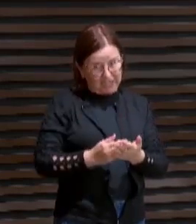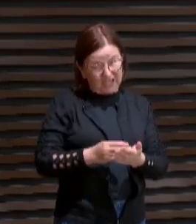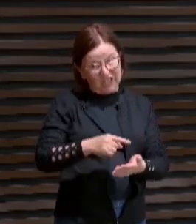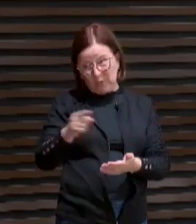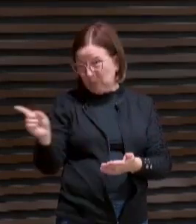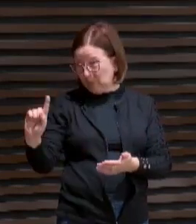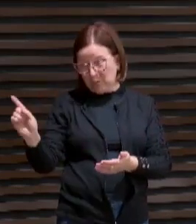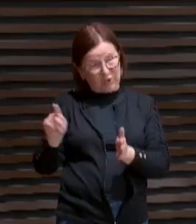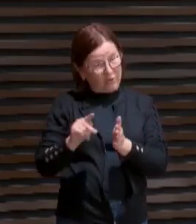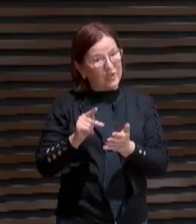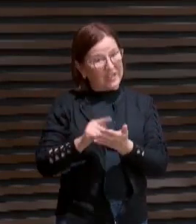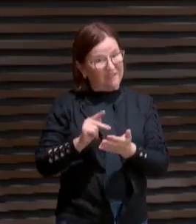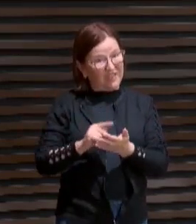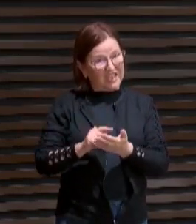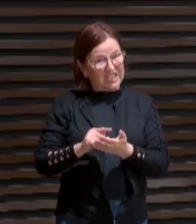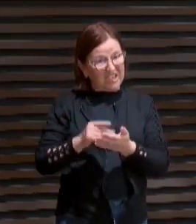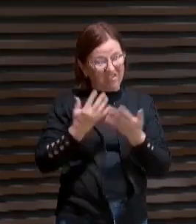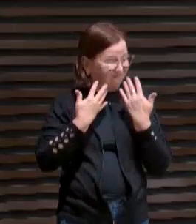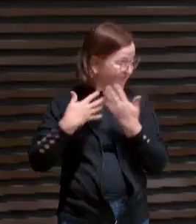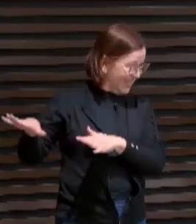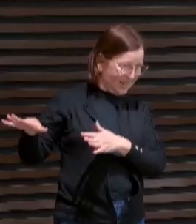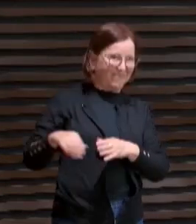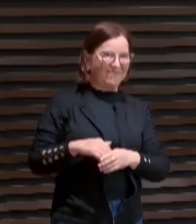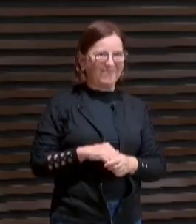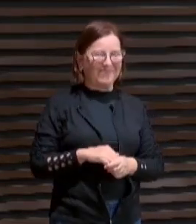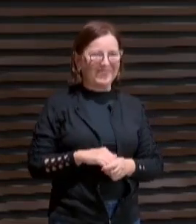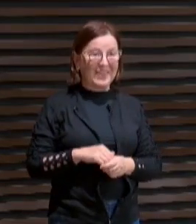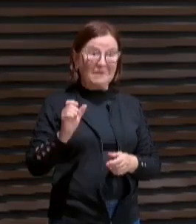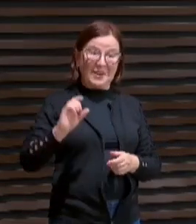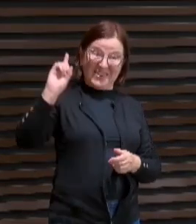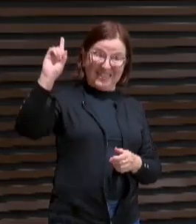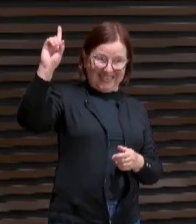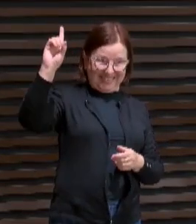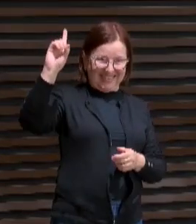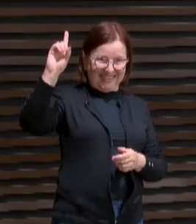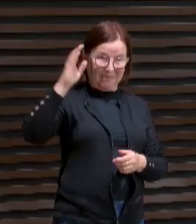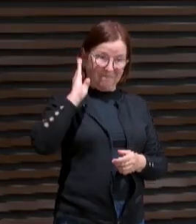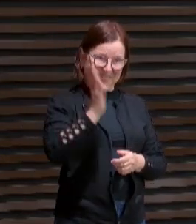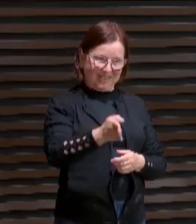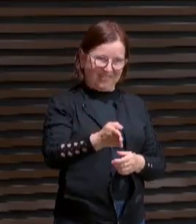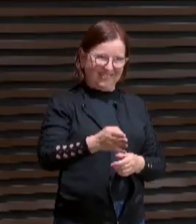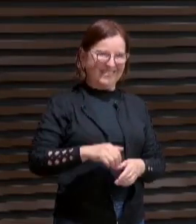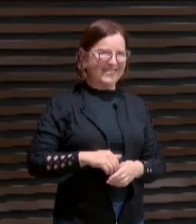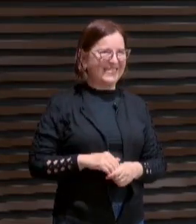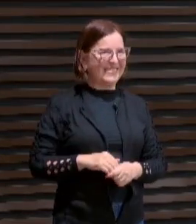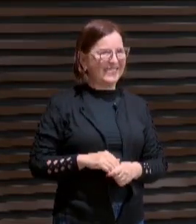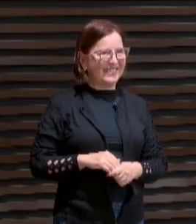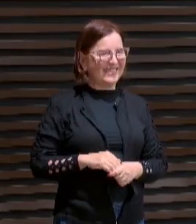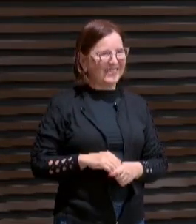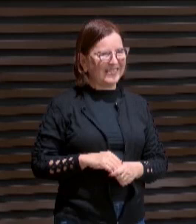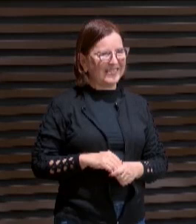Sucesso absoluto. A palavra de Deus, ela é o ponto central.